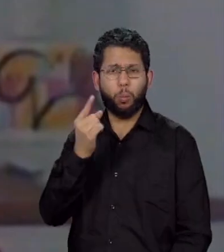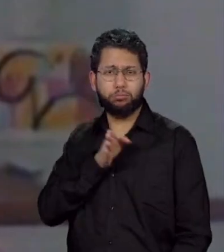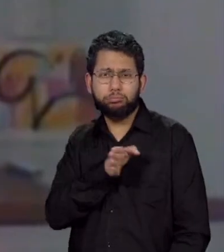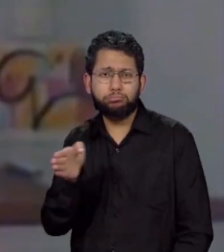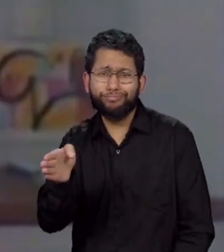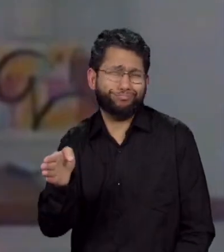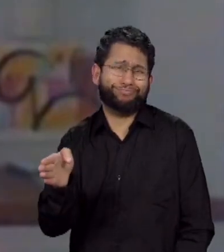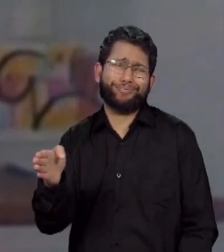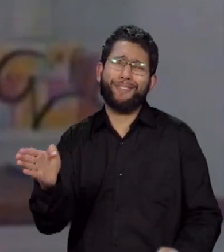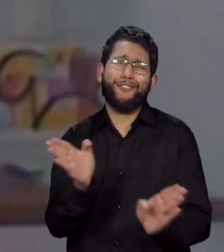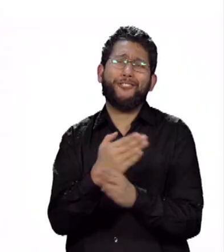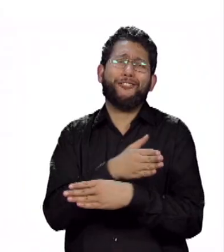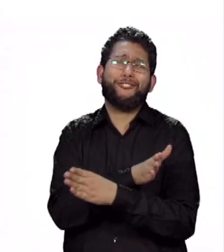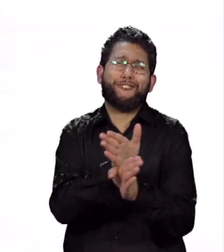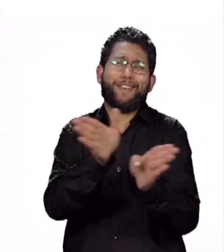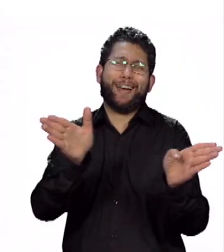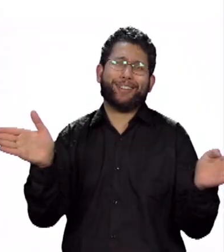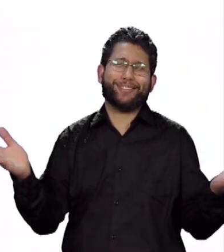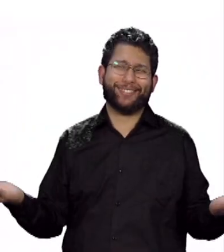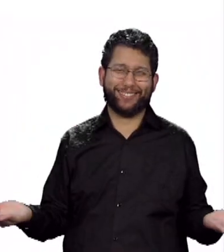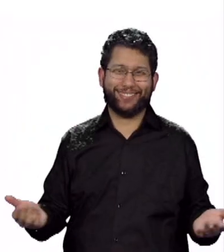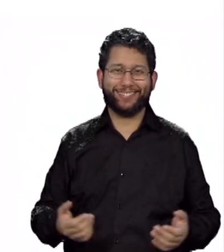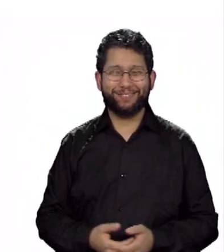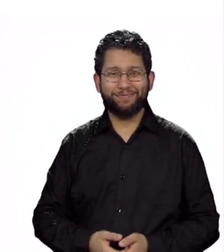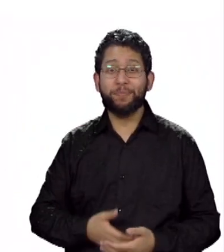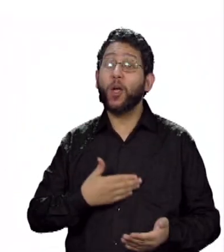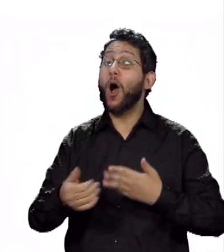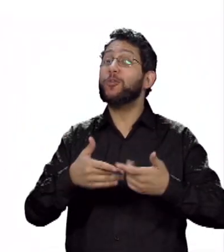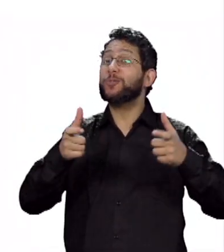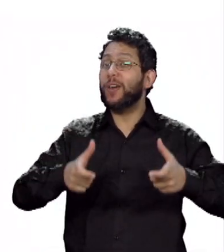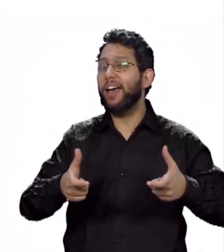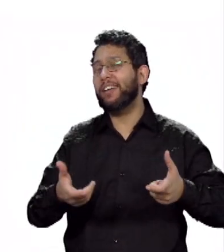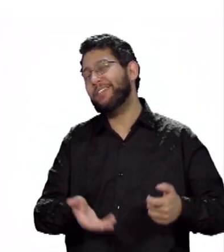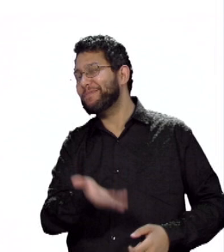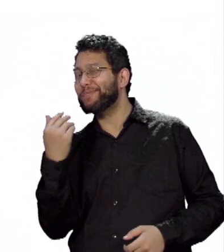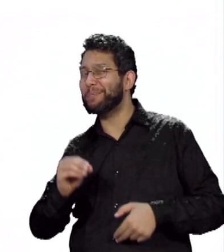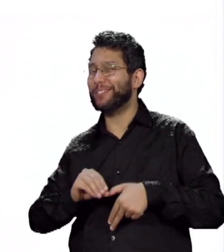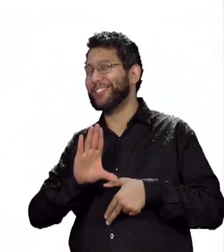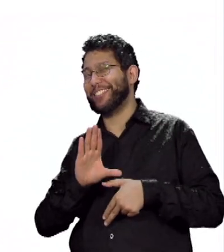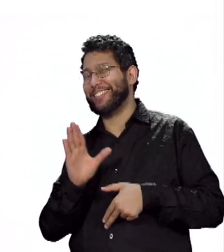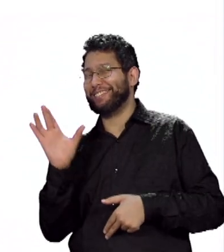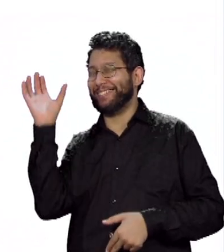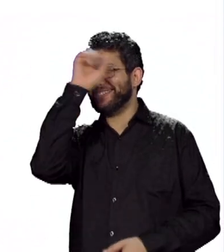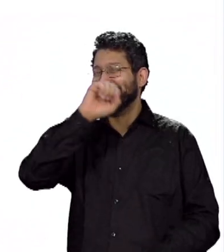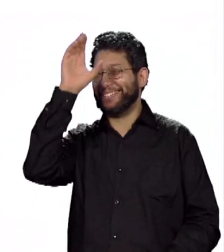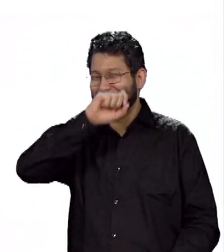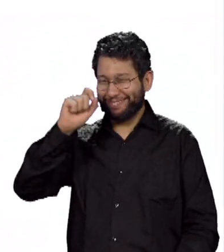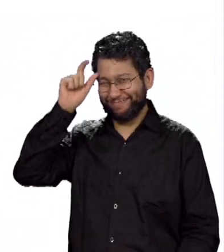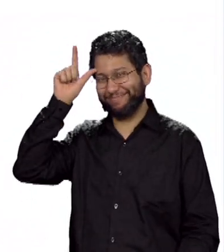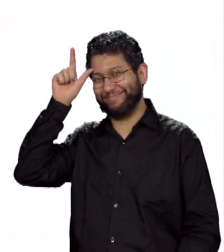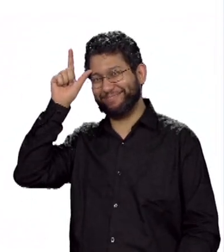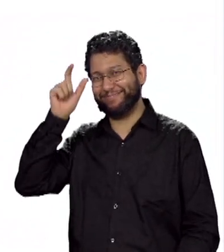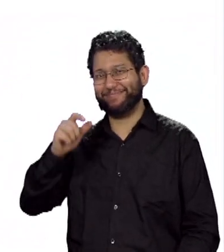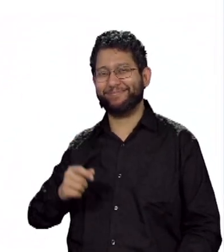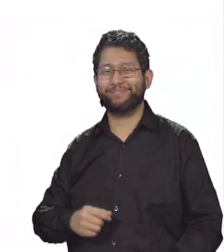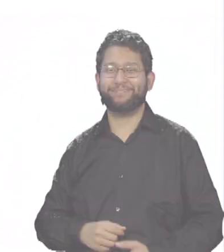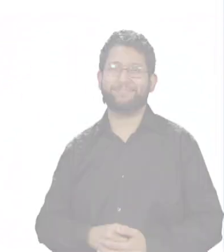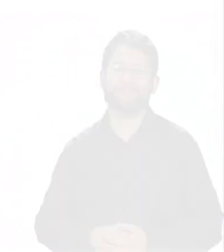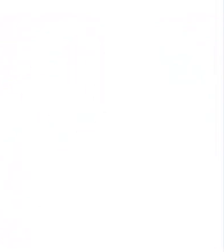ter erro, vai dar tudo certo. Onde estiver, leve cultura com você. Governo Federal e TV Cultura.